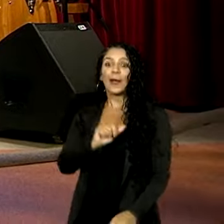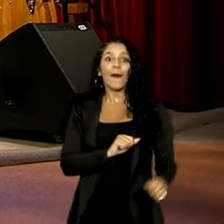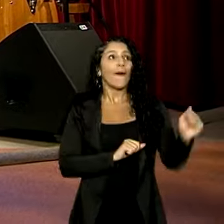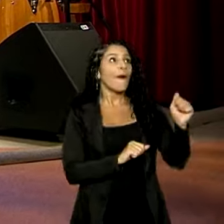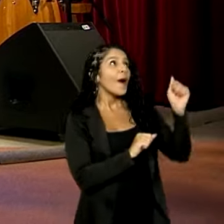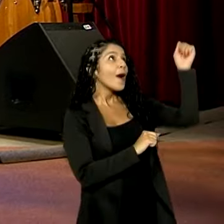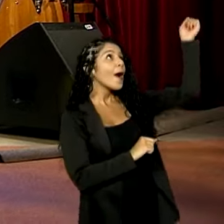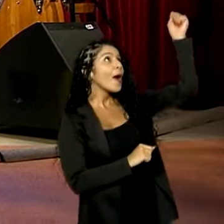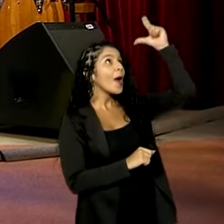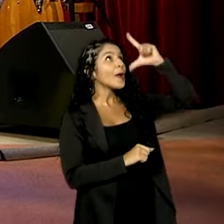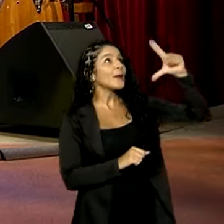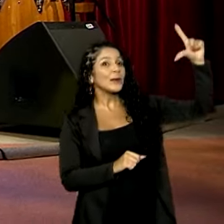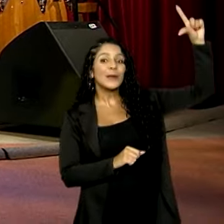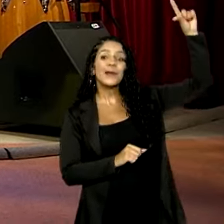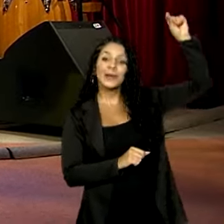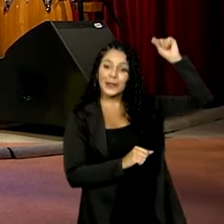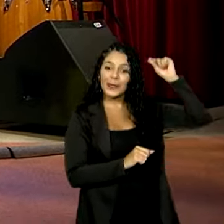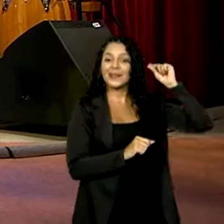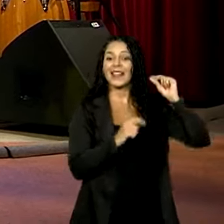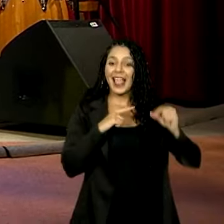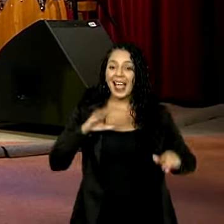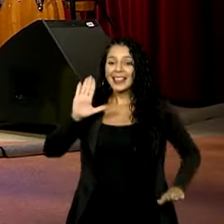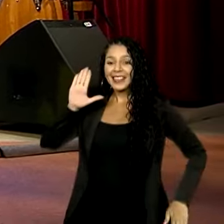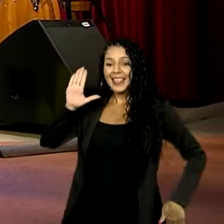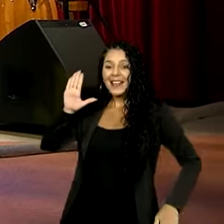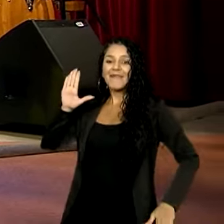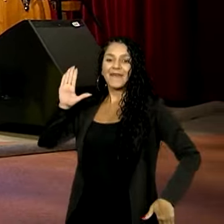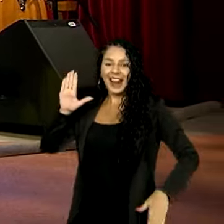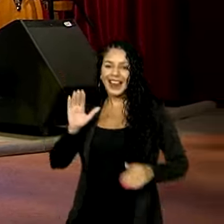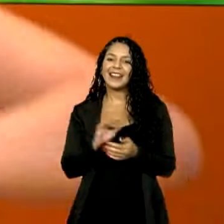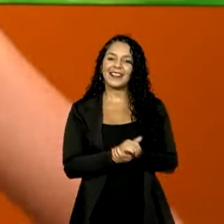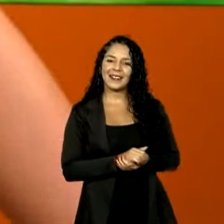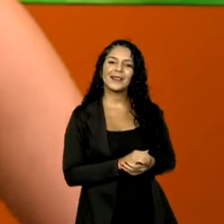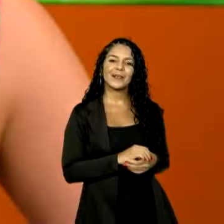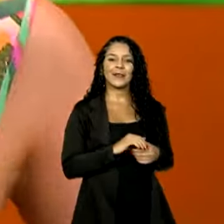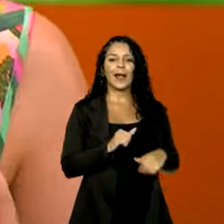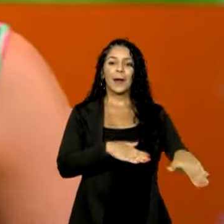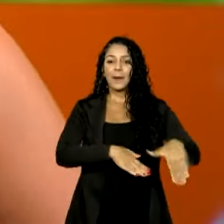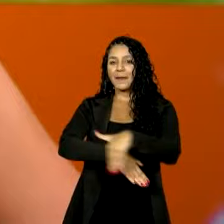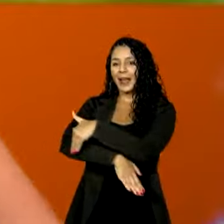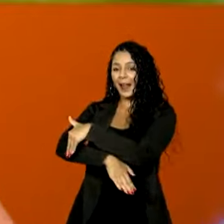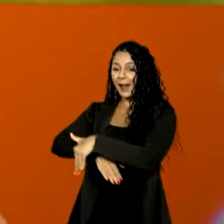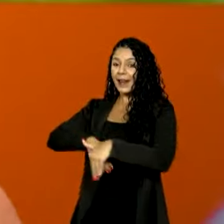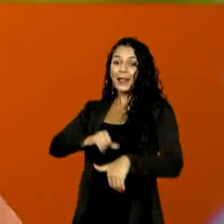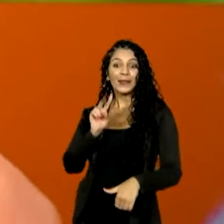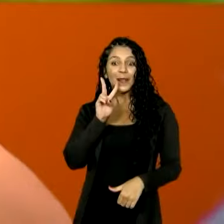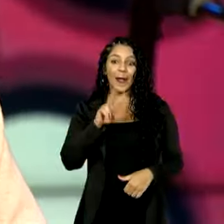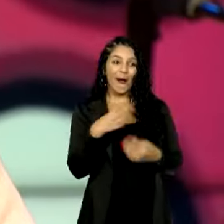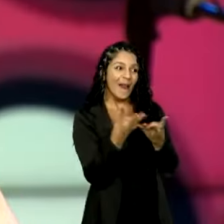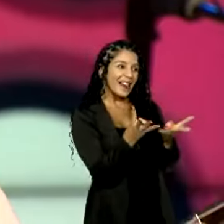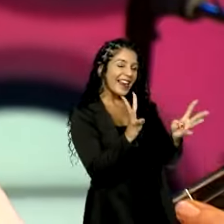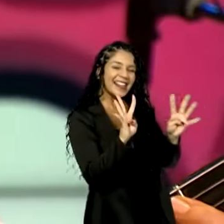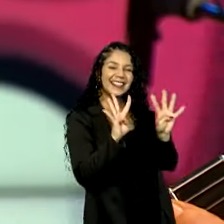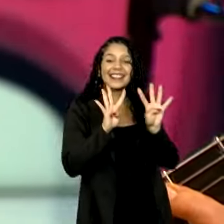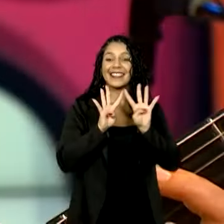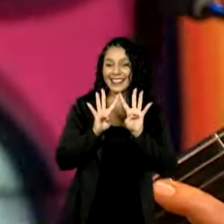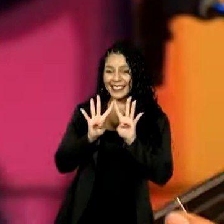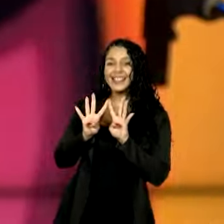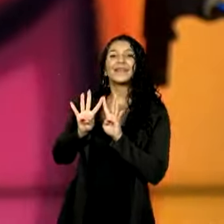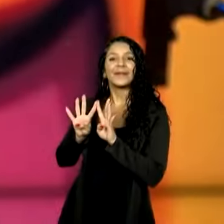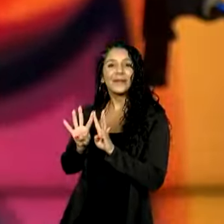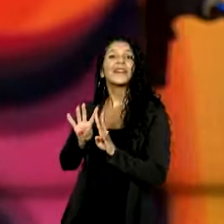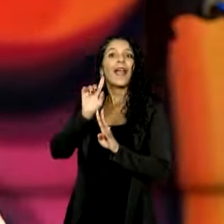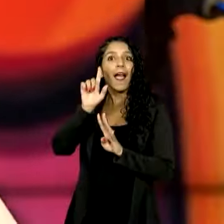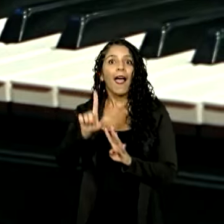da lua, bem no meio da praia, bem no meio da rua. Olha a ciranda,